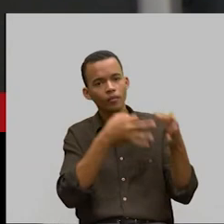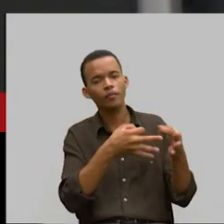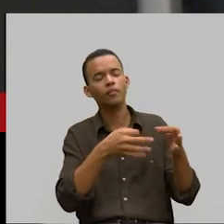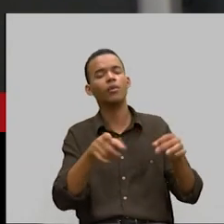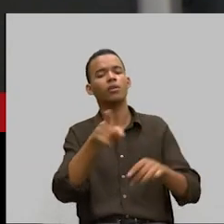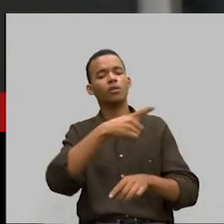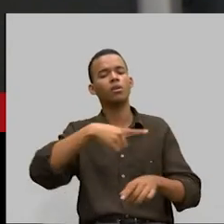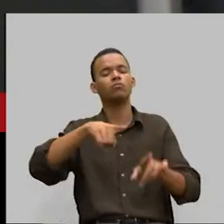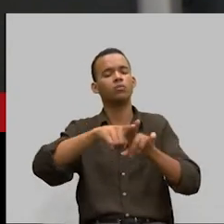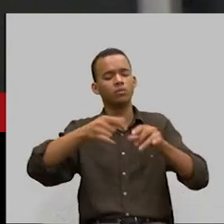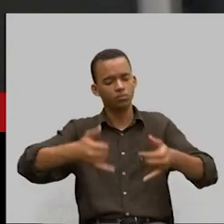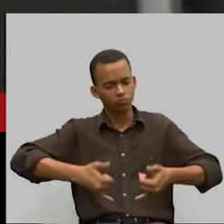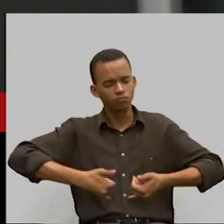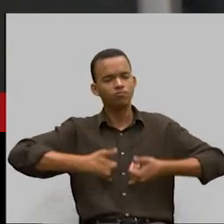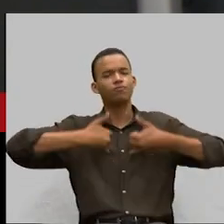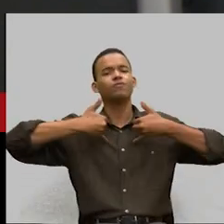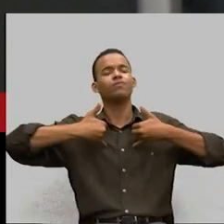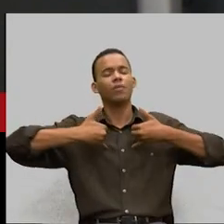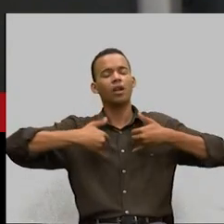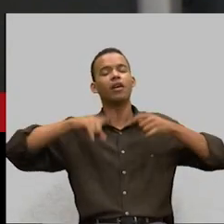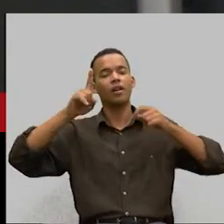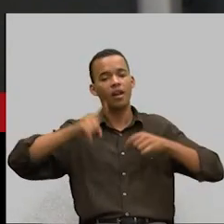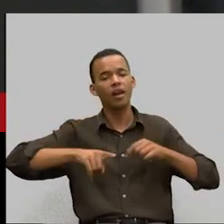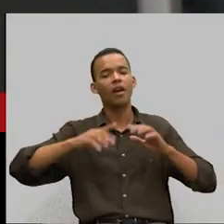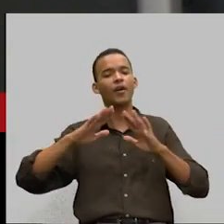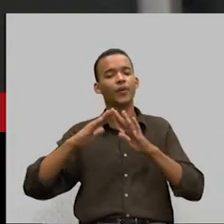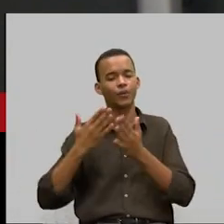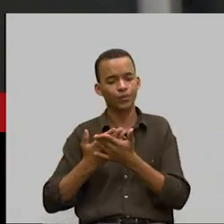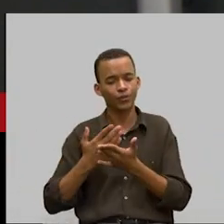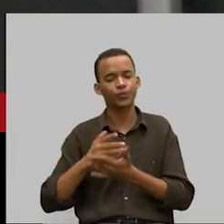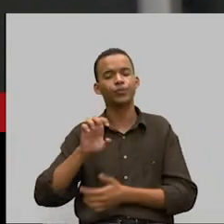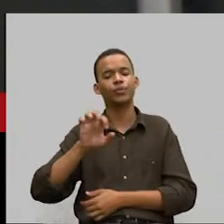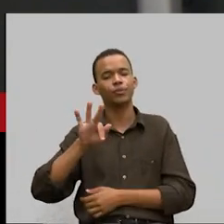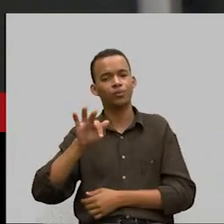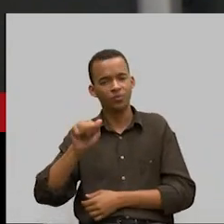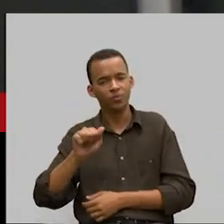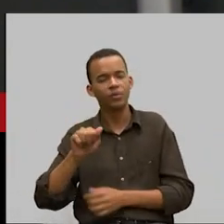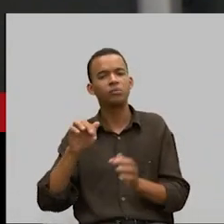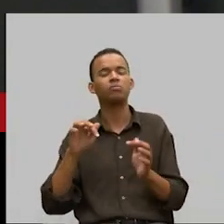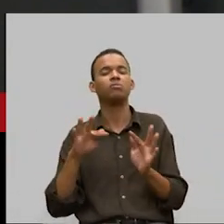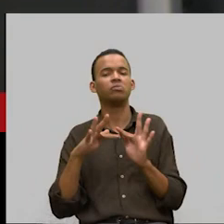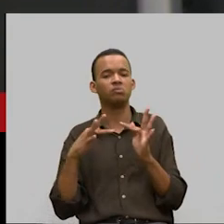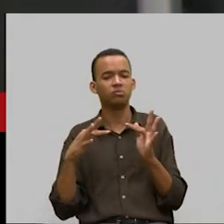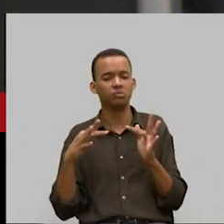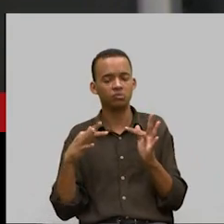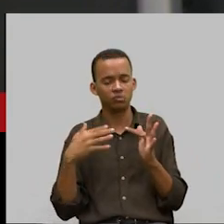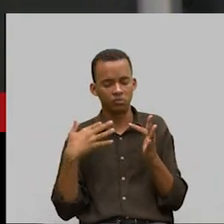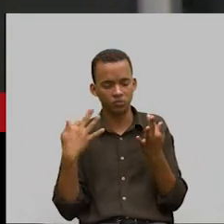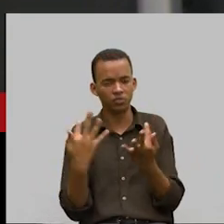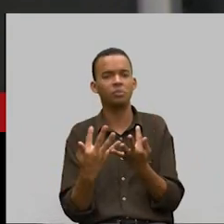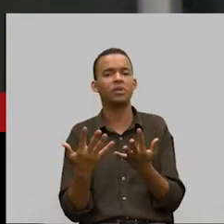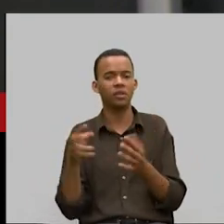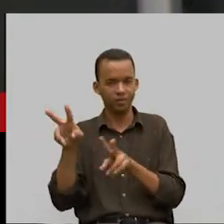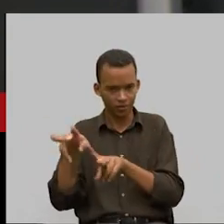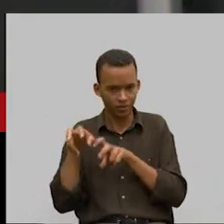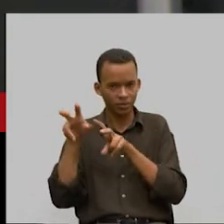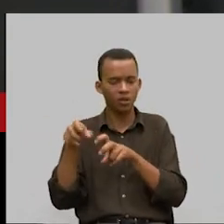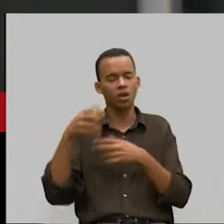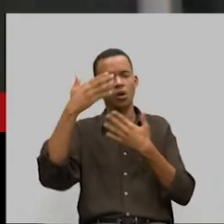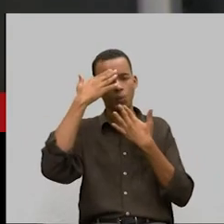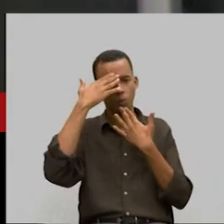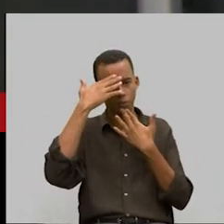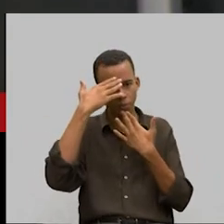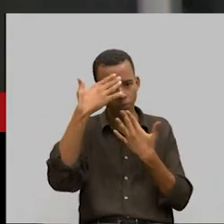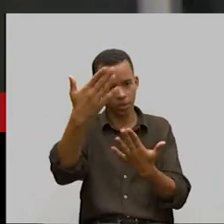orgulharem de saber que são alunos de escolas famílias agrícolas obrigado pela oportunidade e eu dedico esse